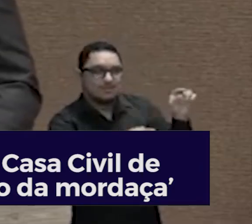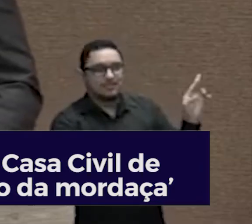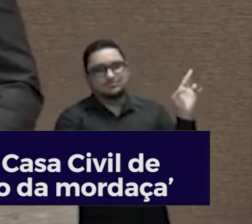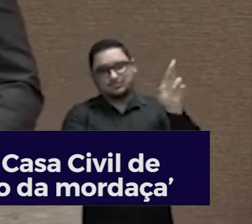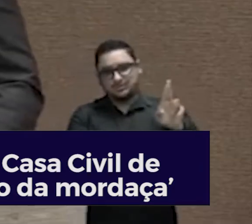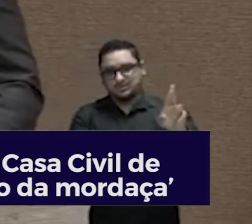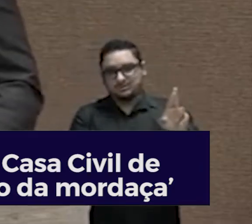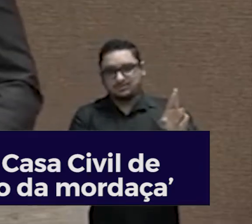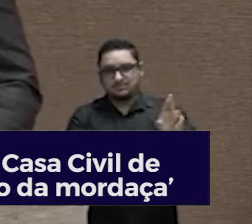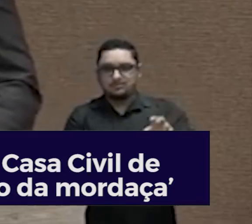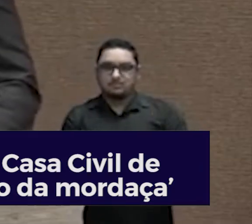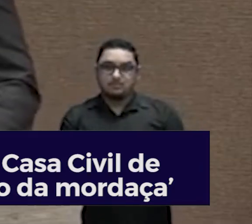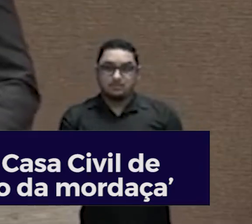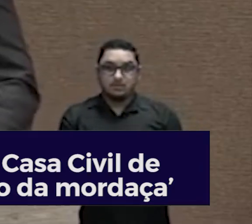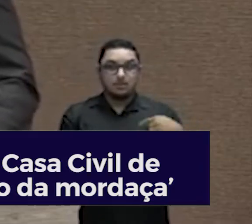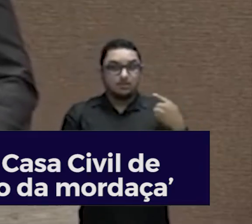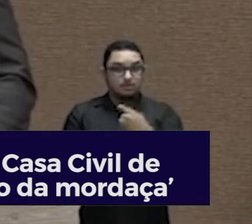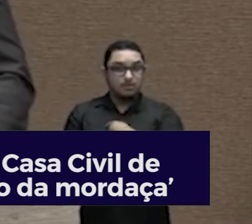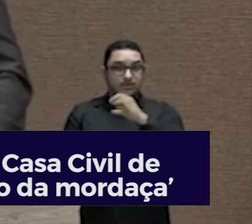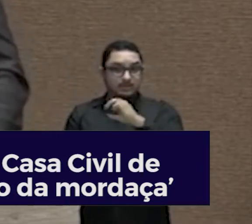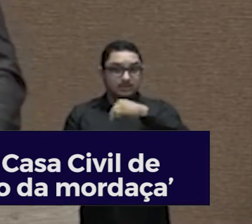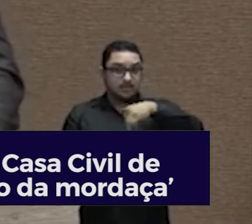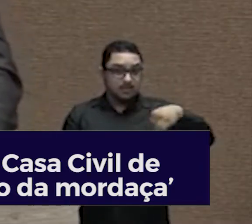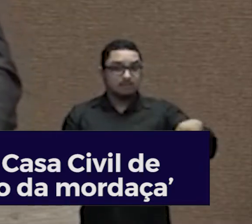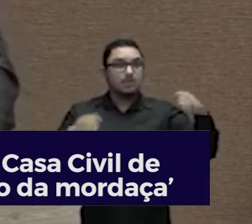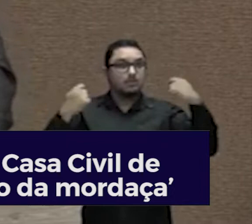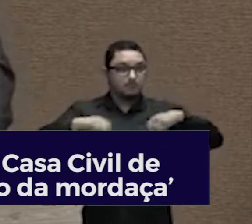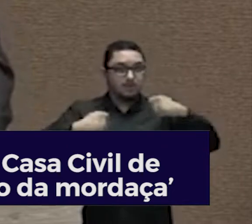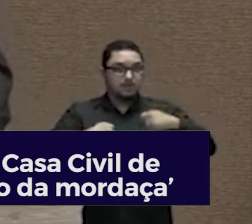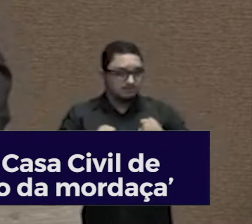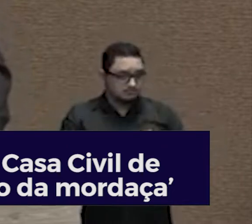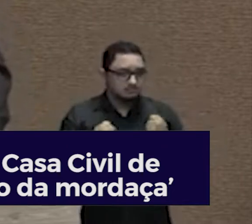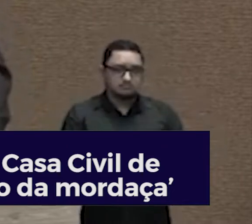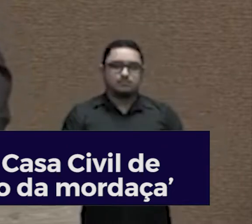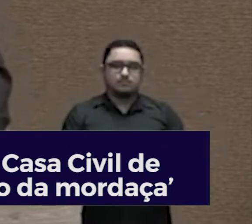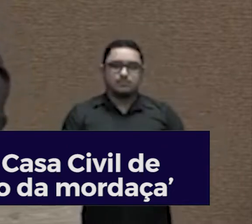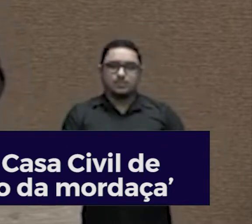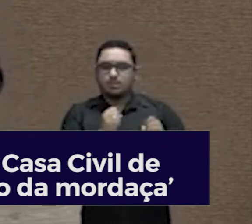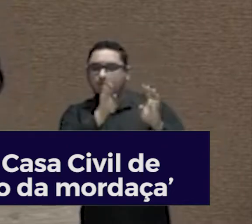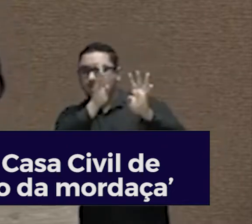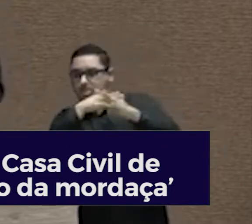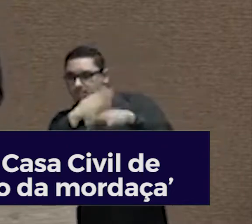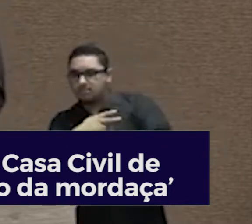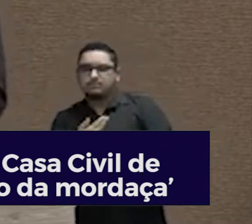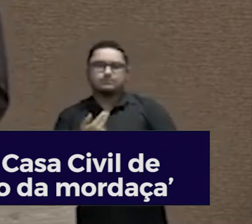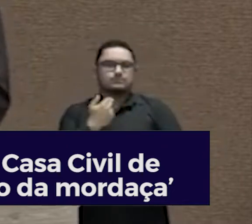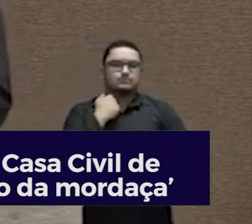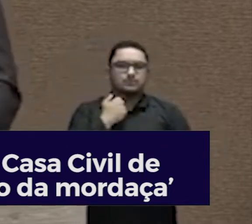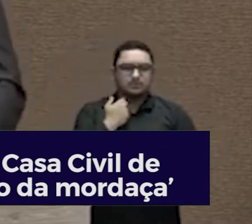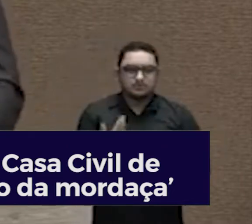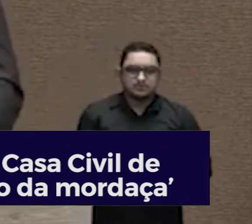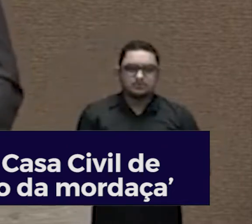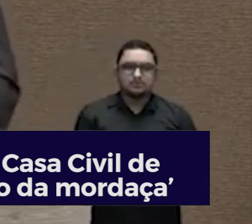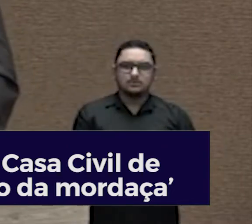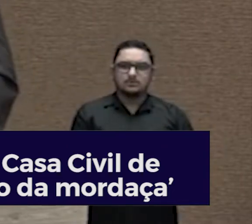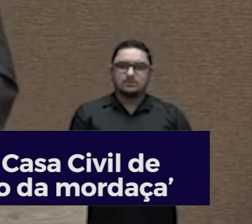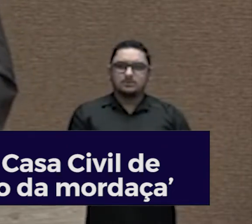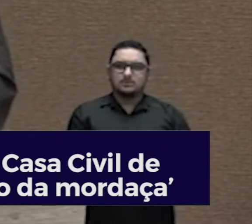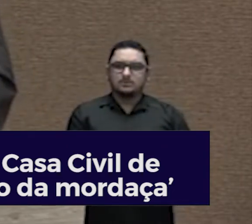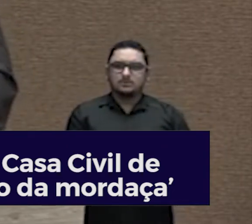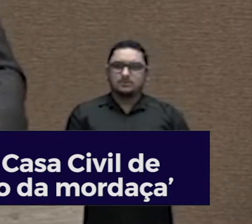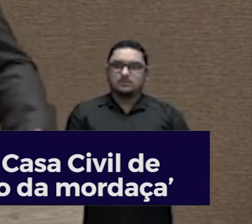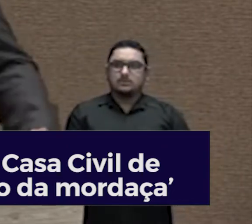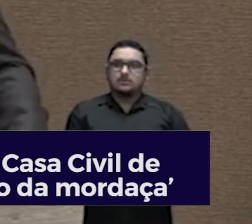para dar esclarecimentos sobre o decreto que limita as fiscalizações dos vereadores contra a Prefeitura de Manaus. O